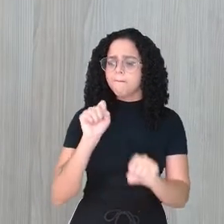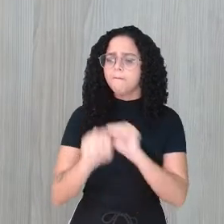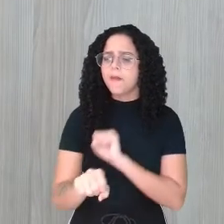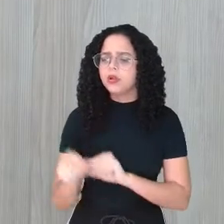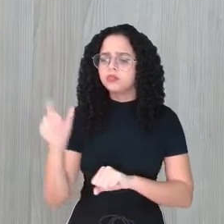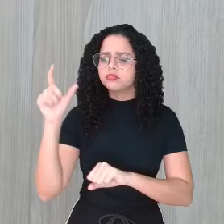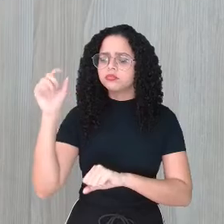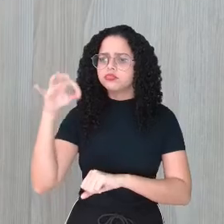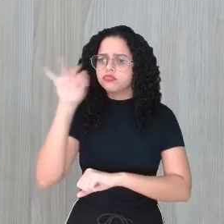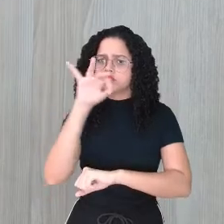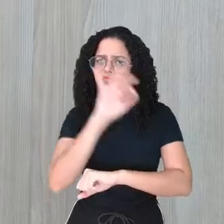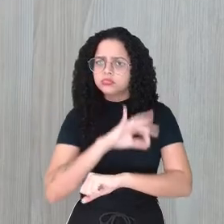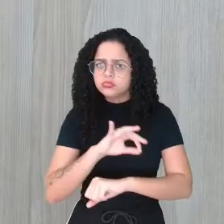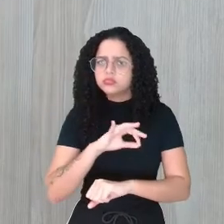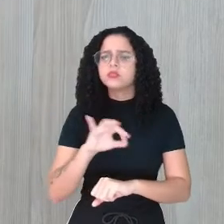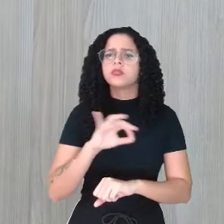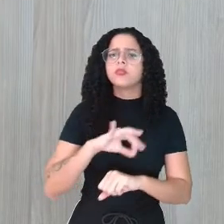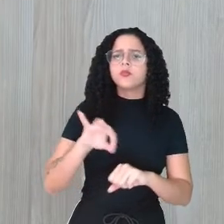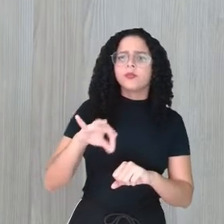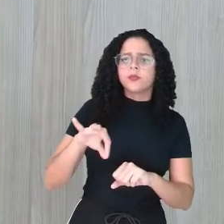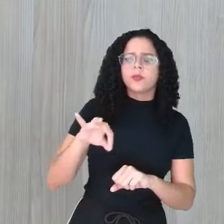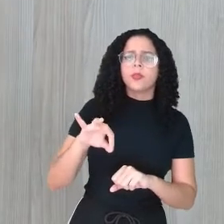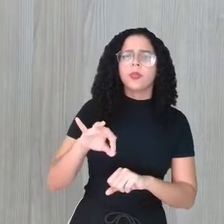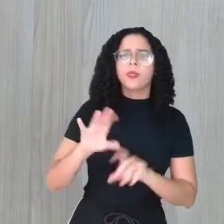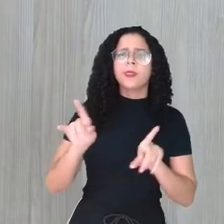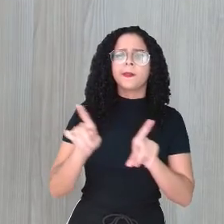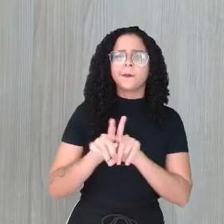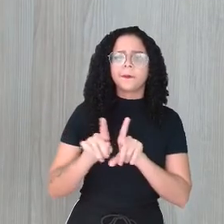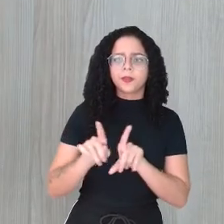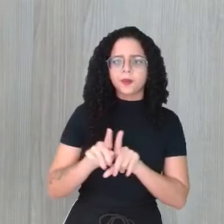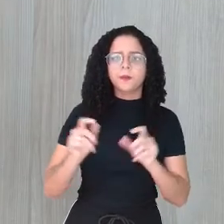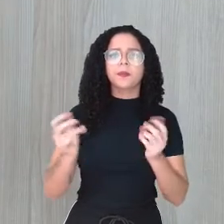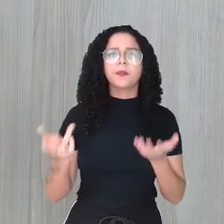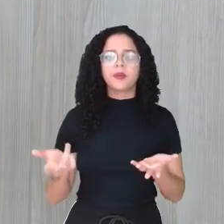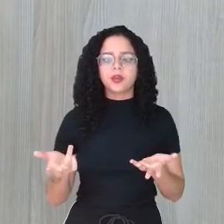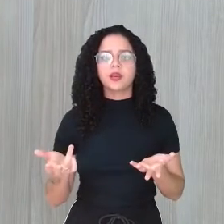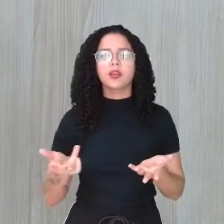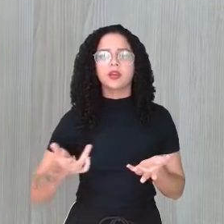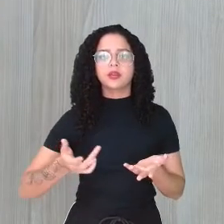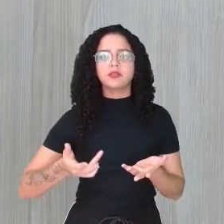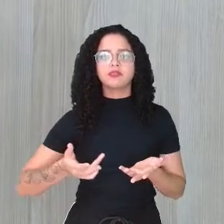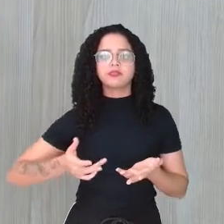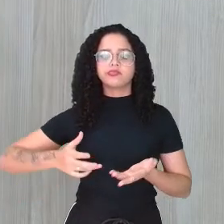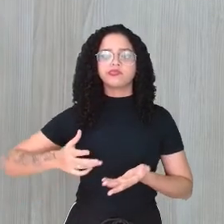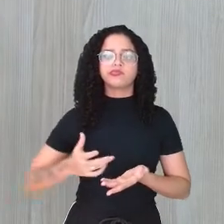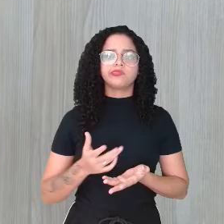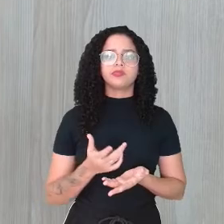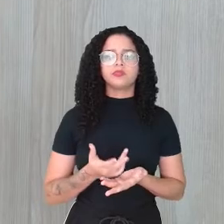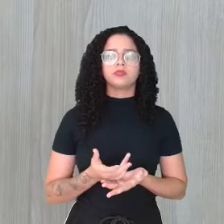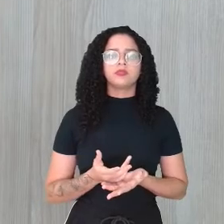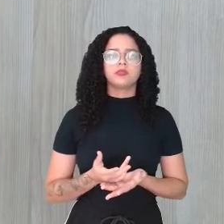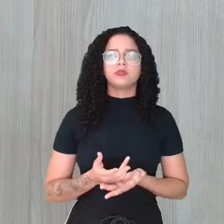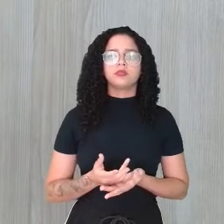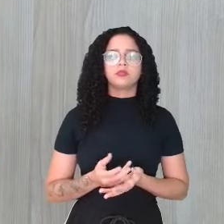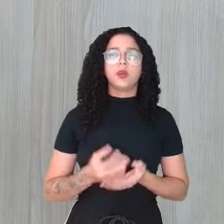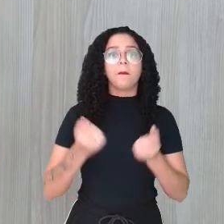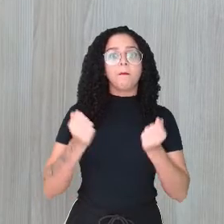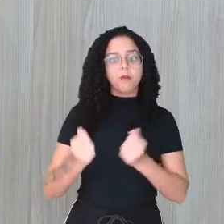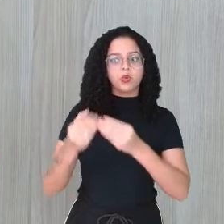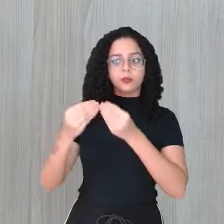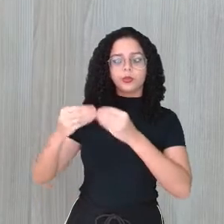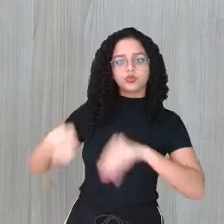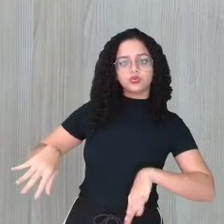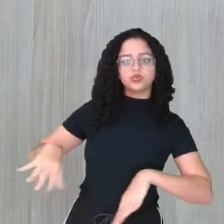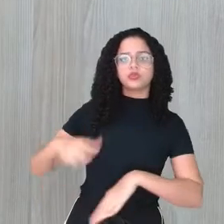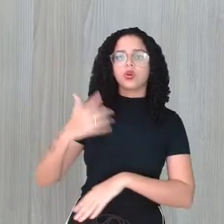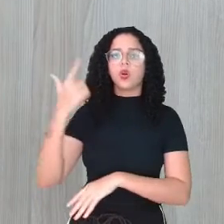insetos indesejados, né, pelos agricultores, também age nos outros animais, né, nos outros seres